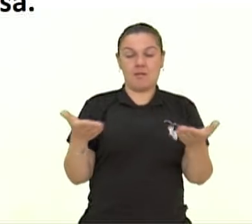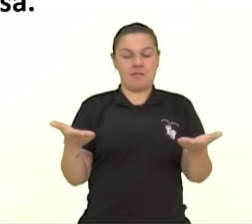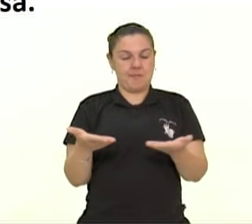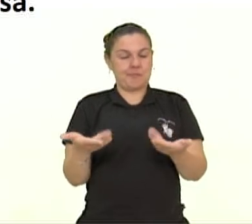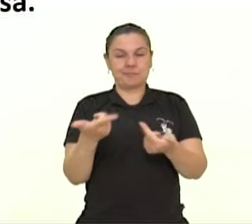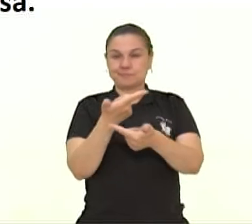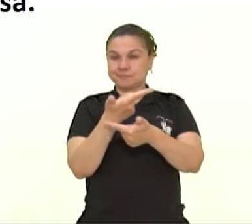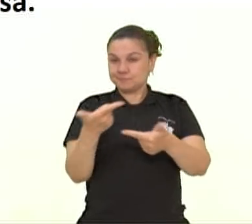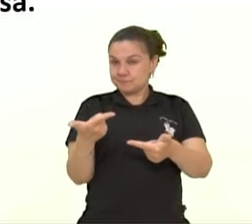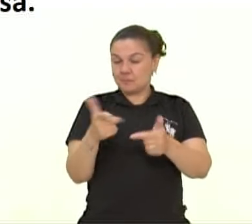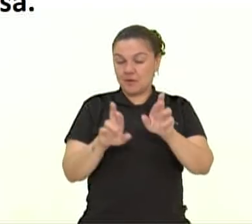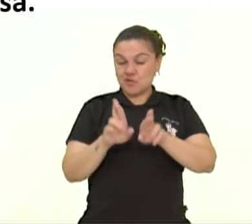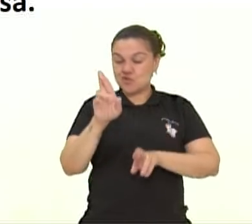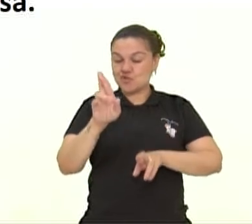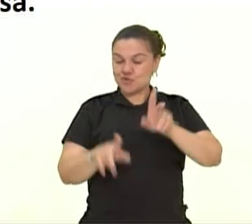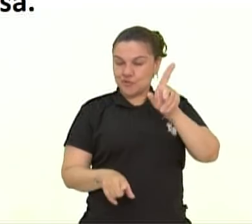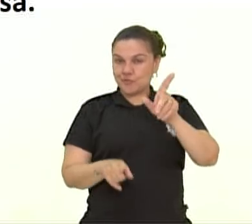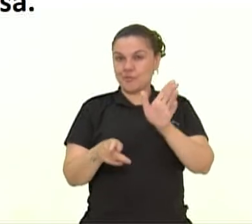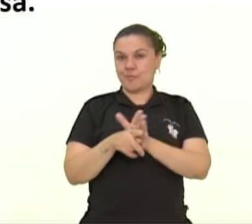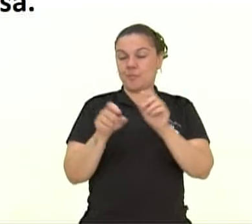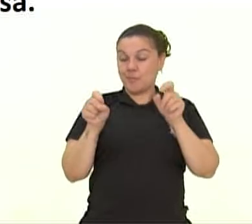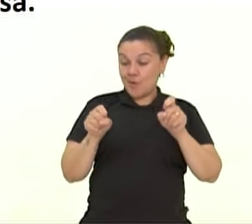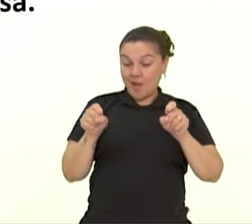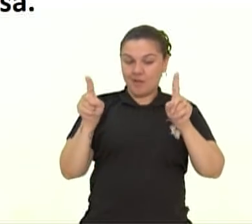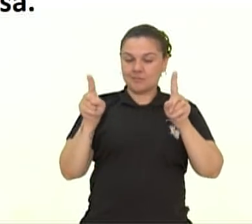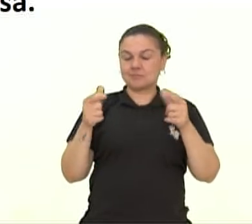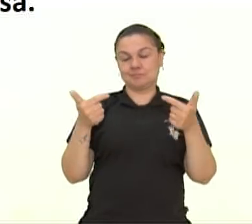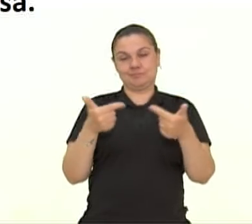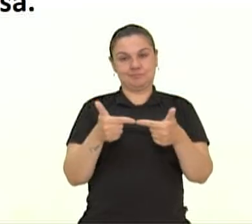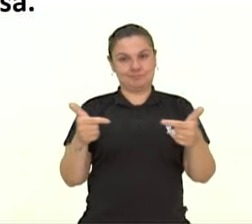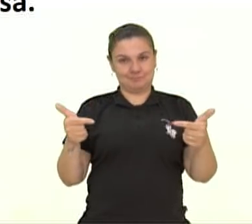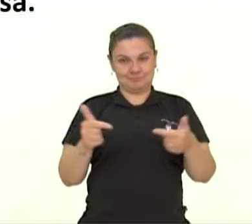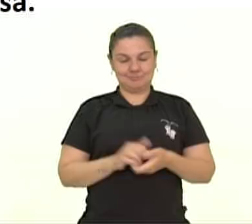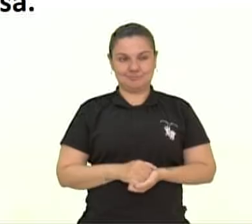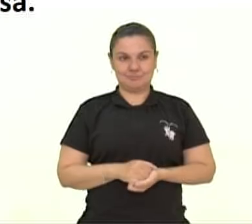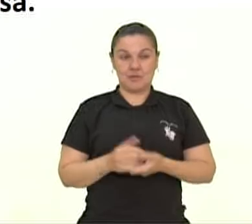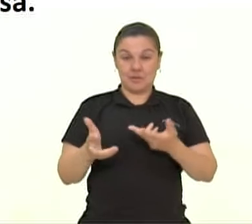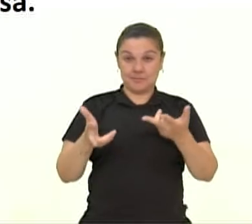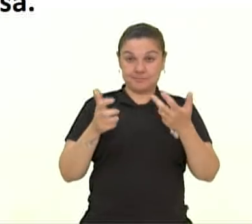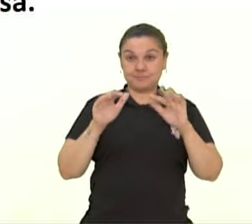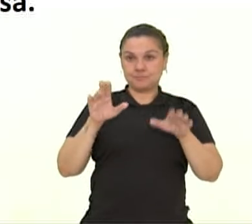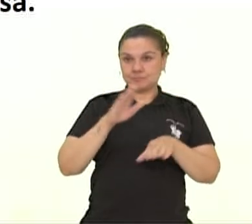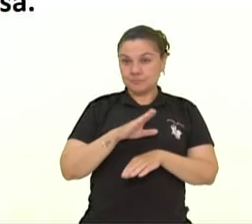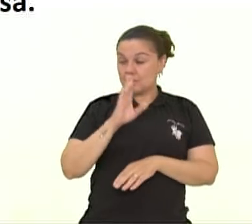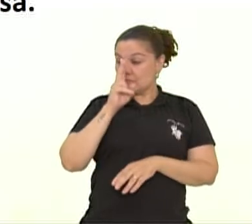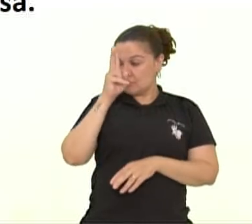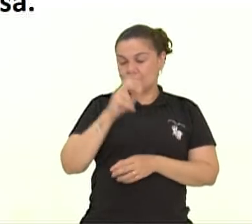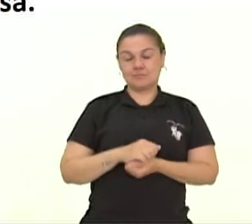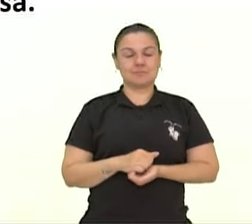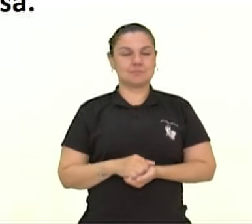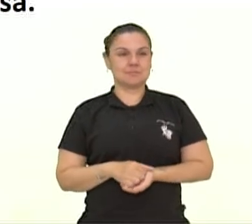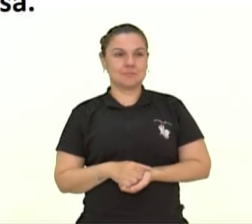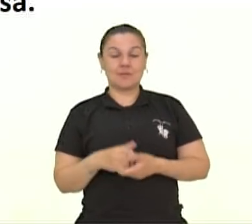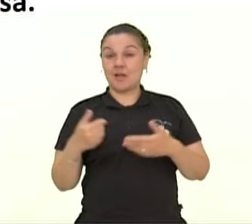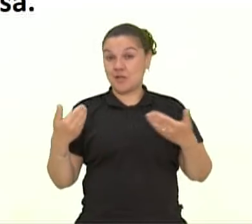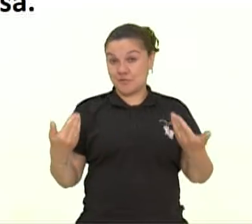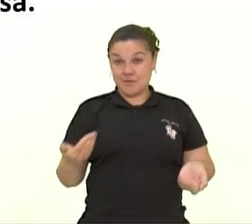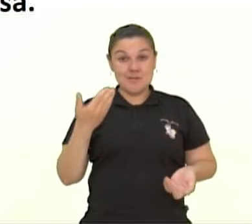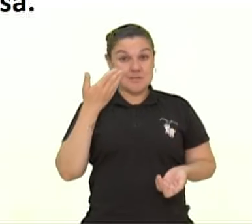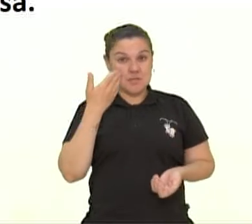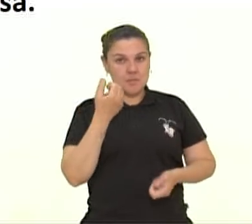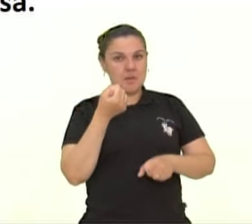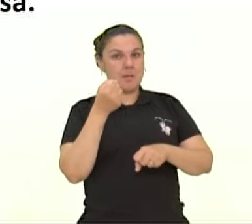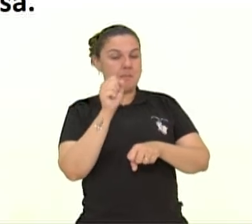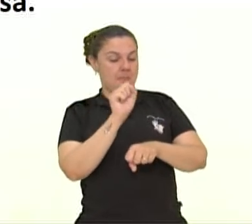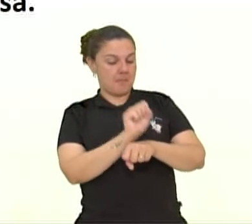no acento, né, que permite a gente perceber qual é a sílaba tônica. Então, a gente só vai saber que para pode